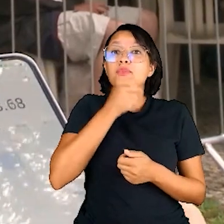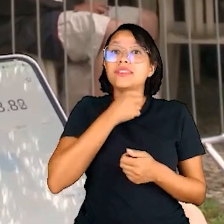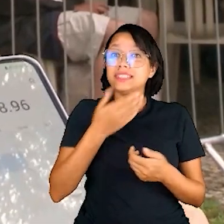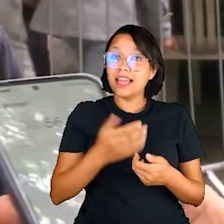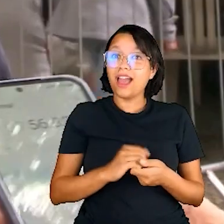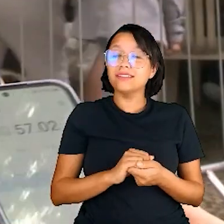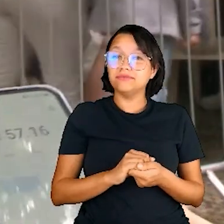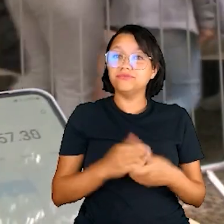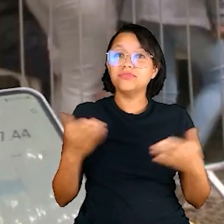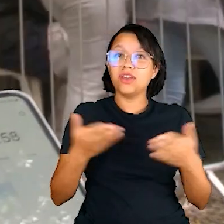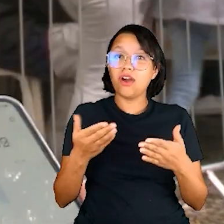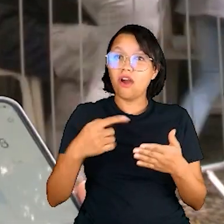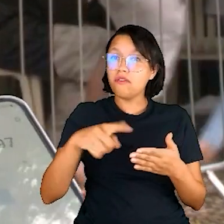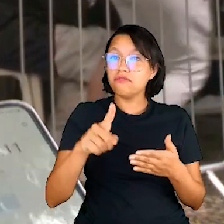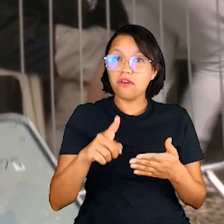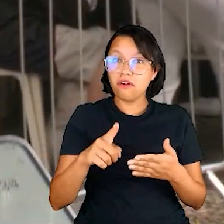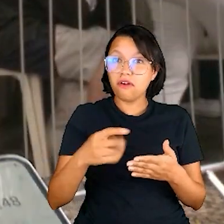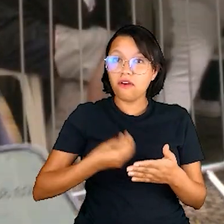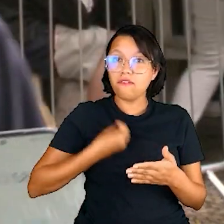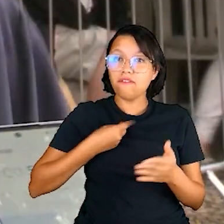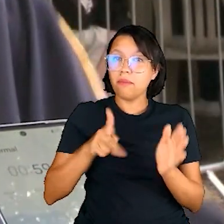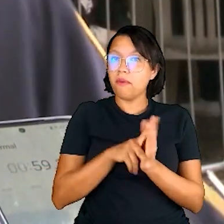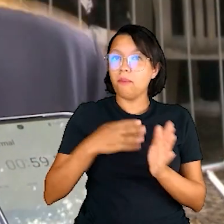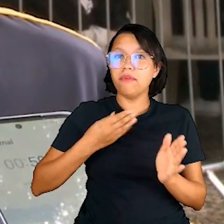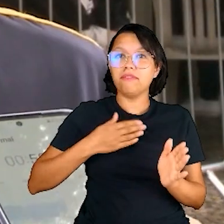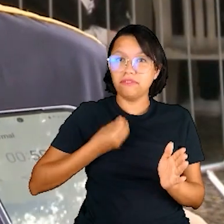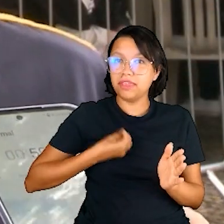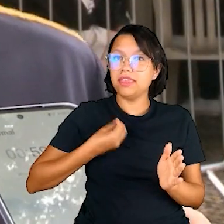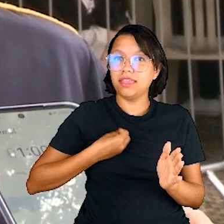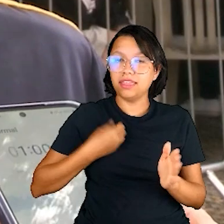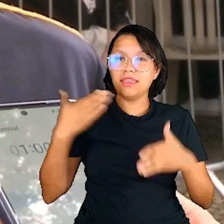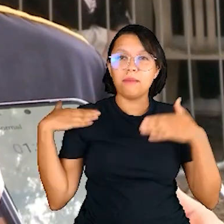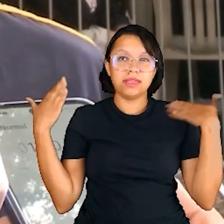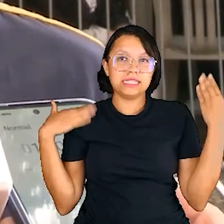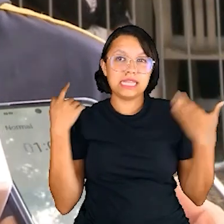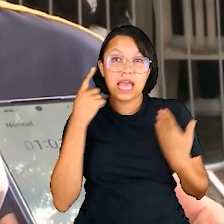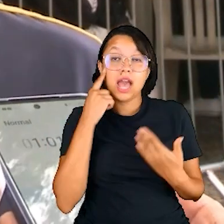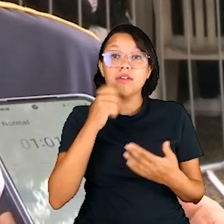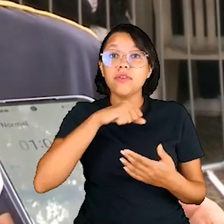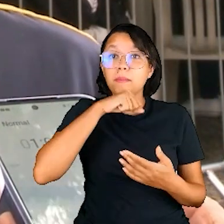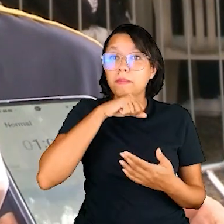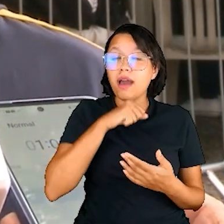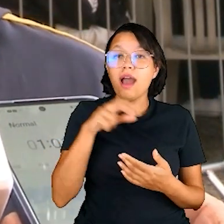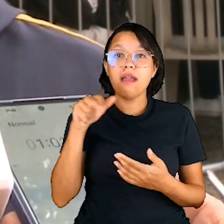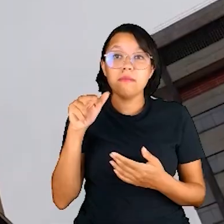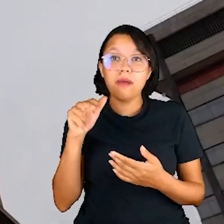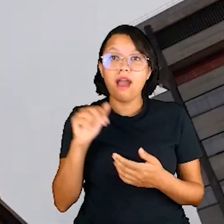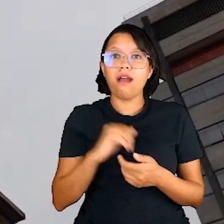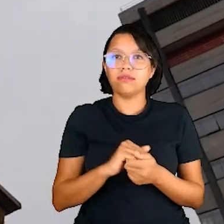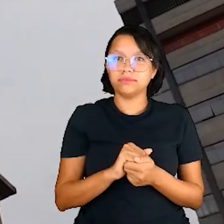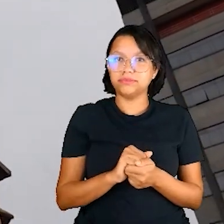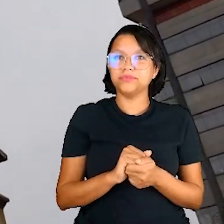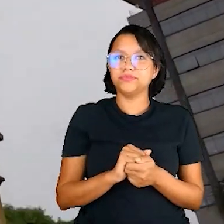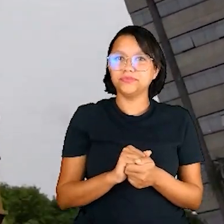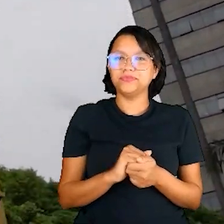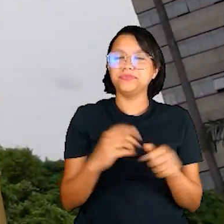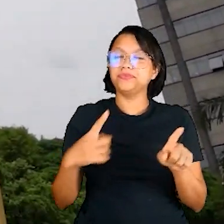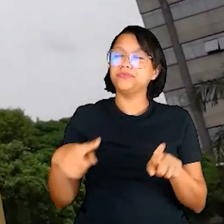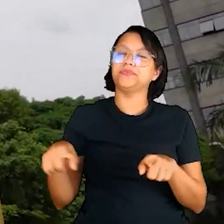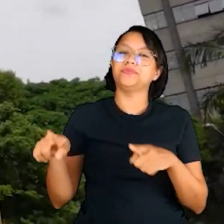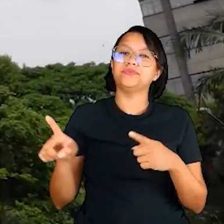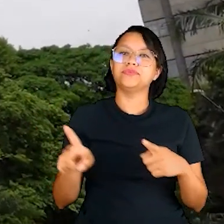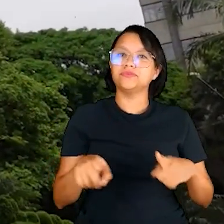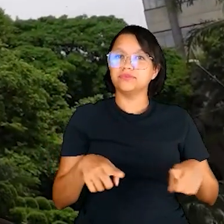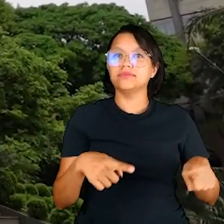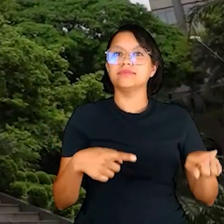Vim me aposentar. Não, agora eu vou dirigir minha vida, vou passear, né? Ver minha mãe, ver meus irmãos, né?